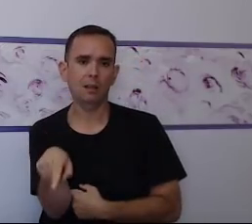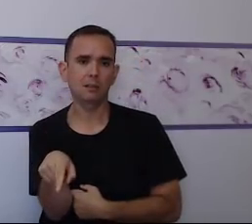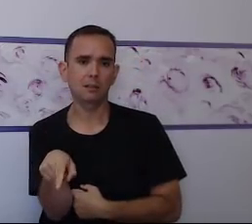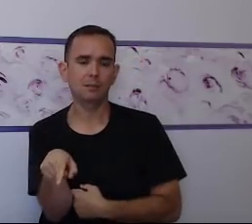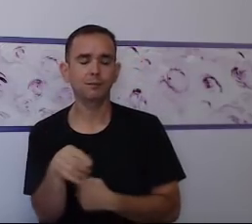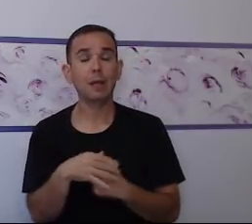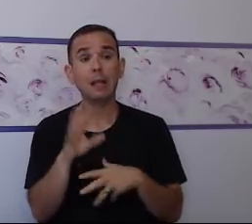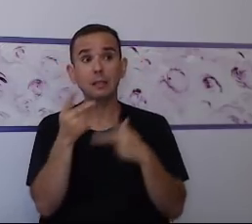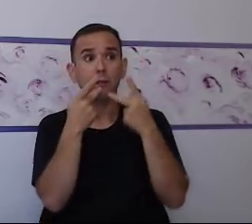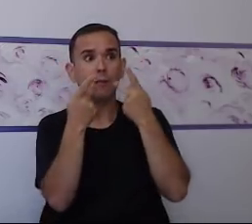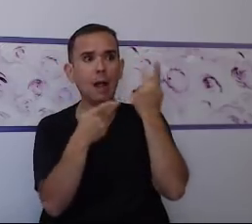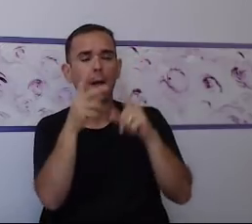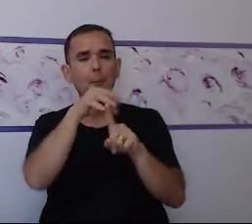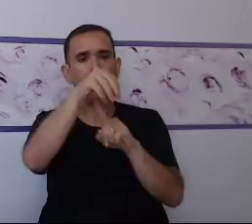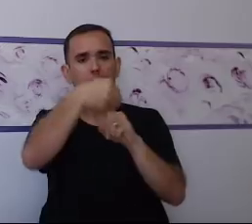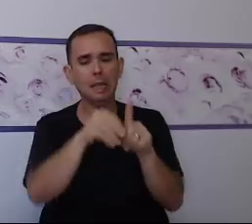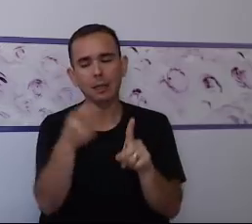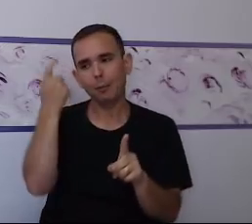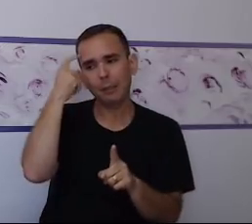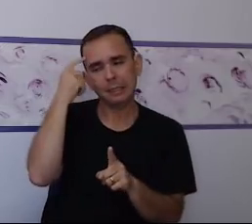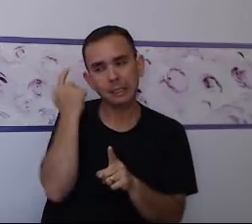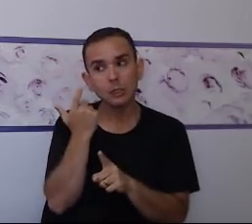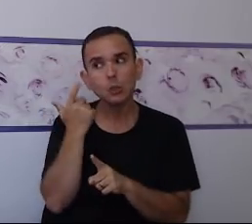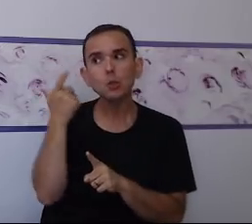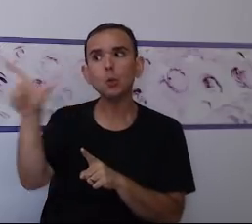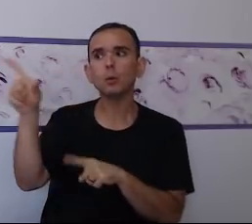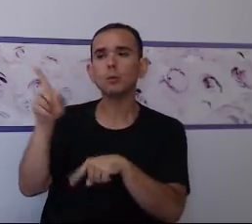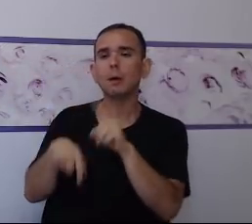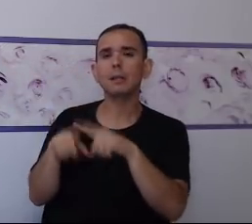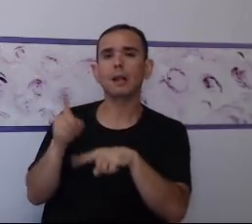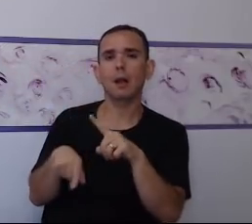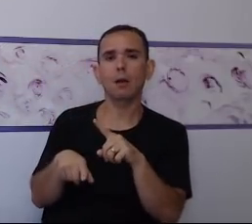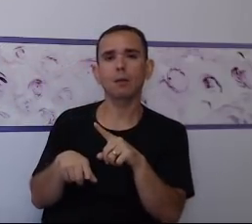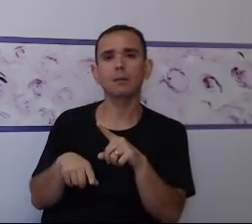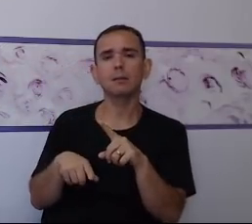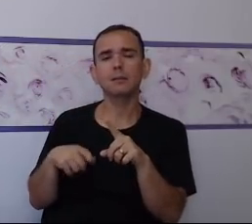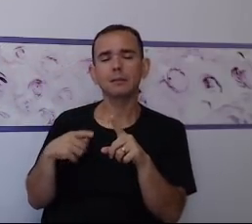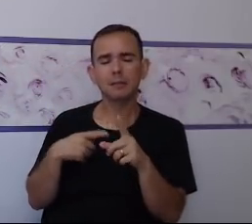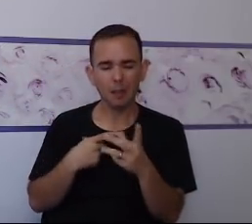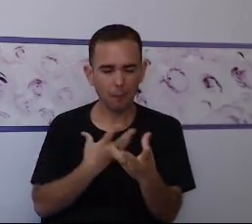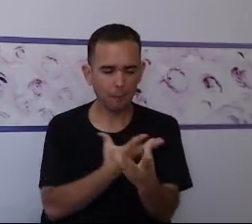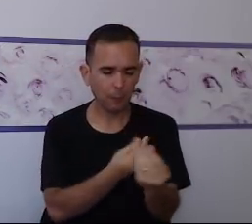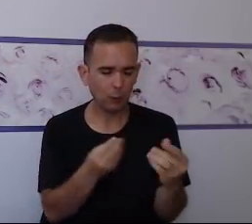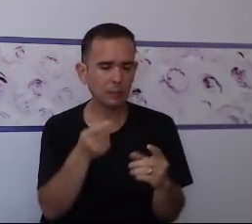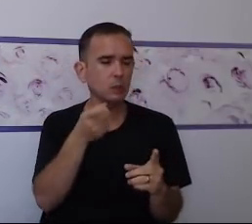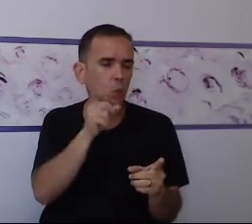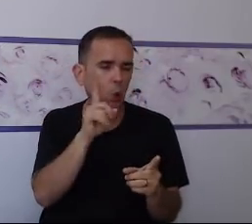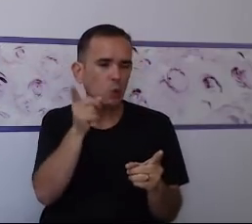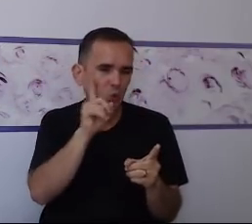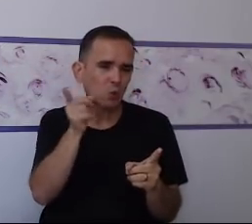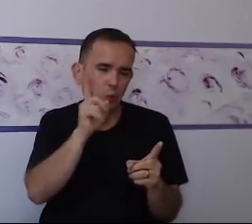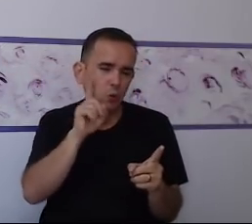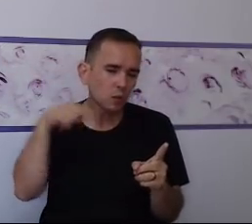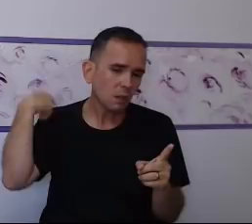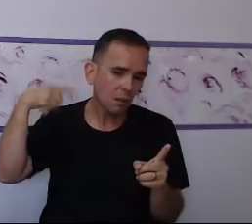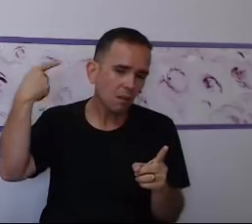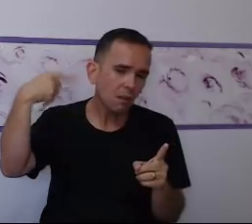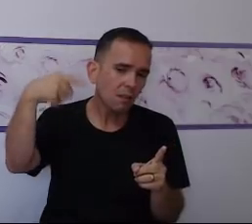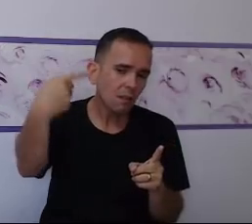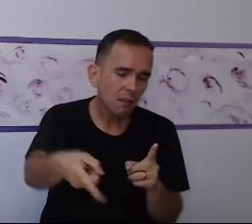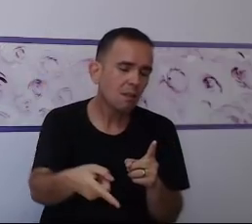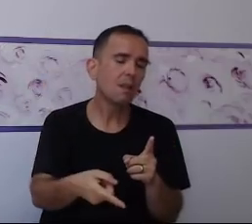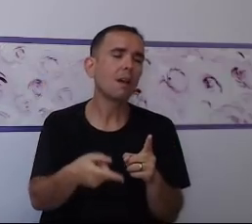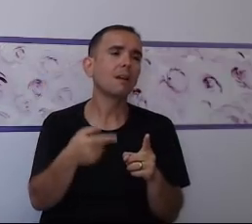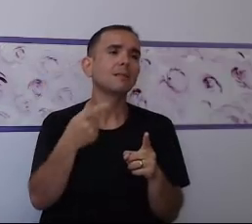Entendeu? Às vezes eu estou falando banana, ele está pensando no outro objeto, eu tenho que trazer muitas vezes a banana, porque ele tem uma lesão na